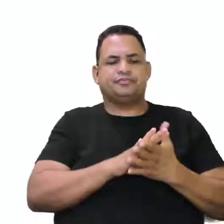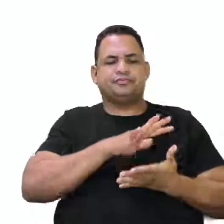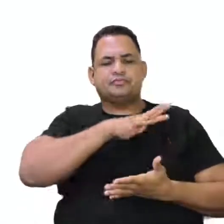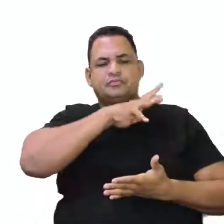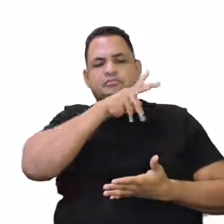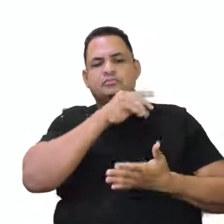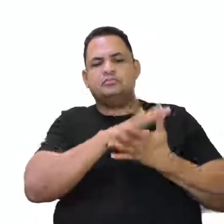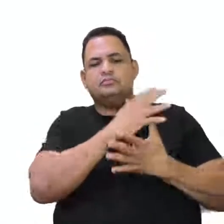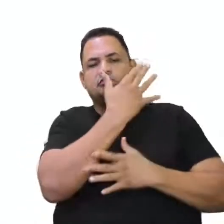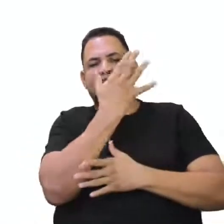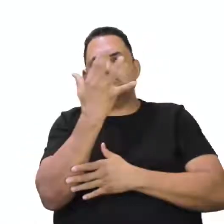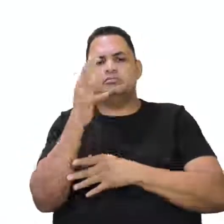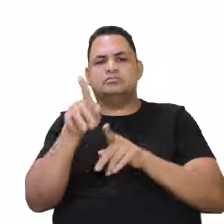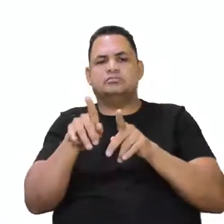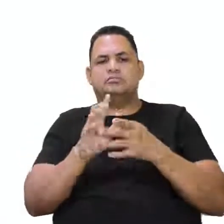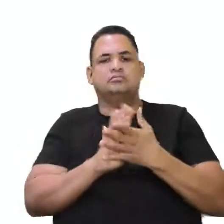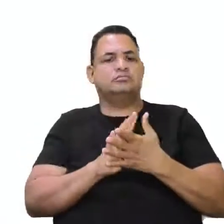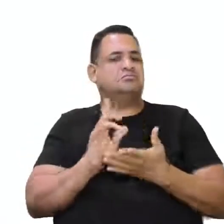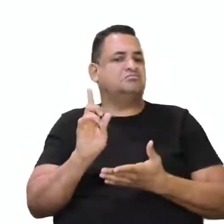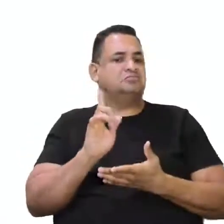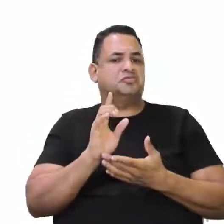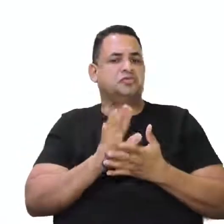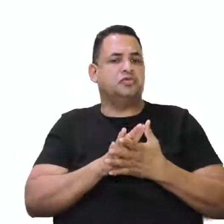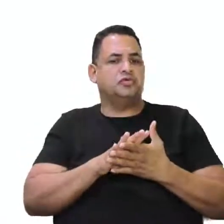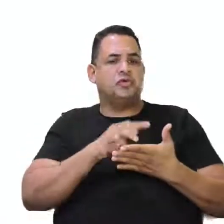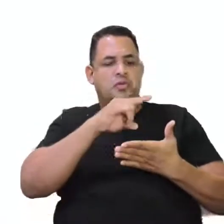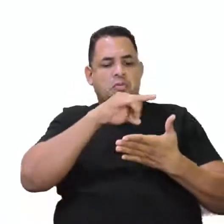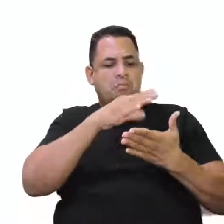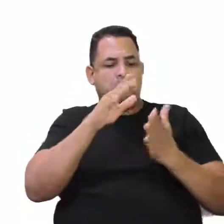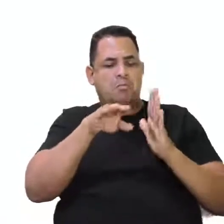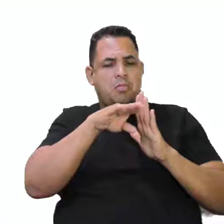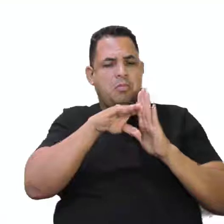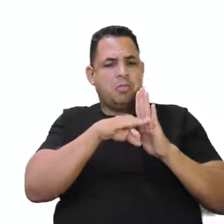animais quanto vegetais, nem foram catalogados.